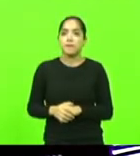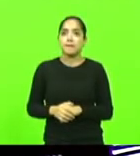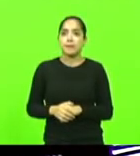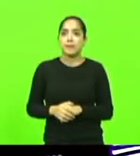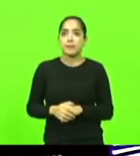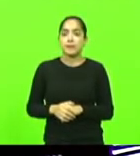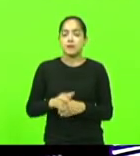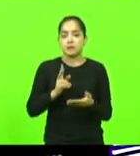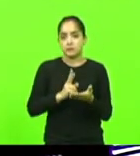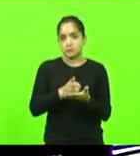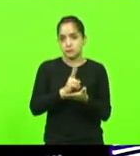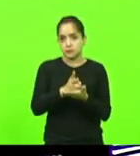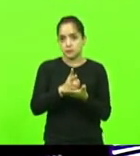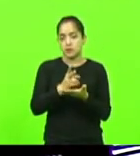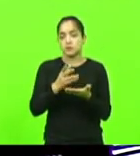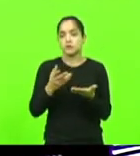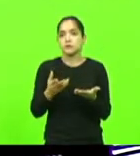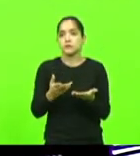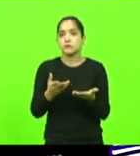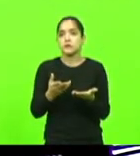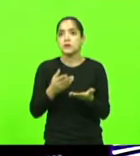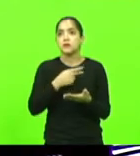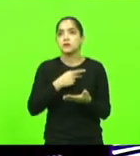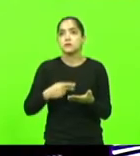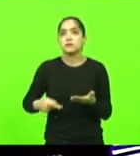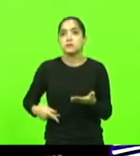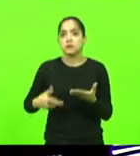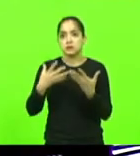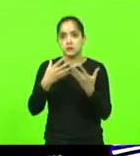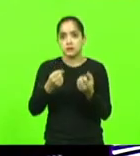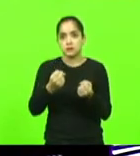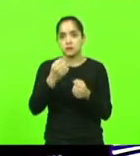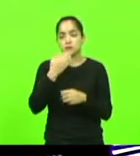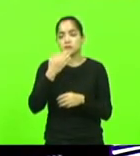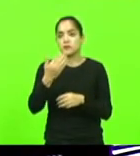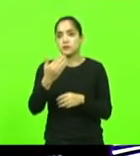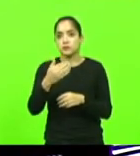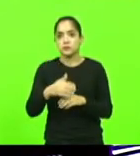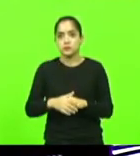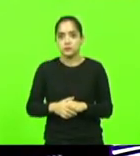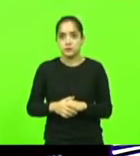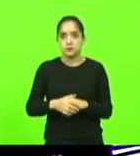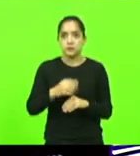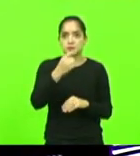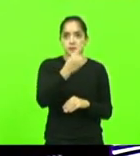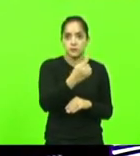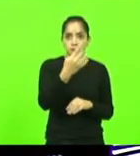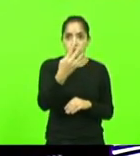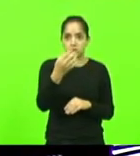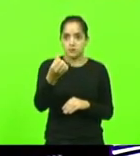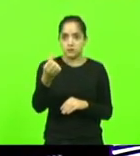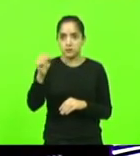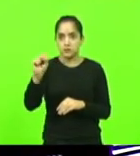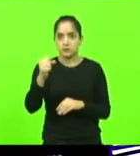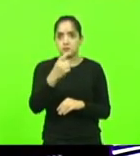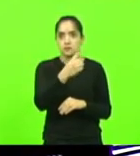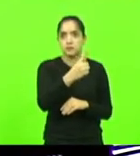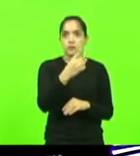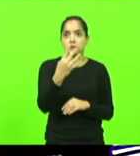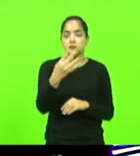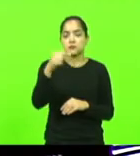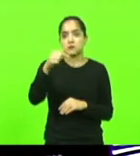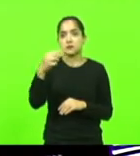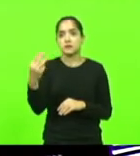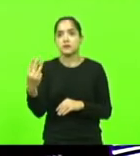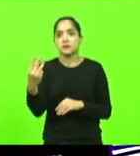Dando continuidade à ordem do dia, o senhor presidente deferiu os seguintes requerimentos: 1468 a 1473 de